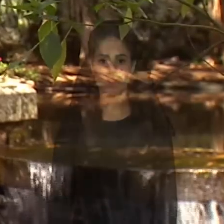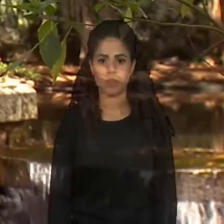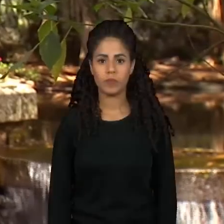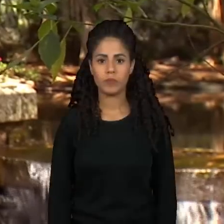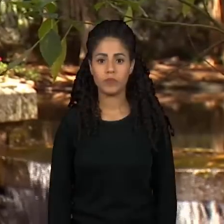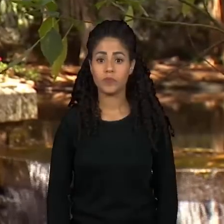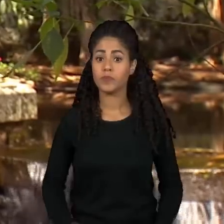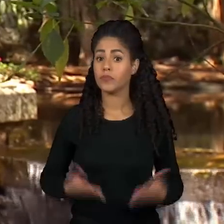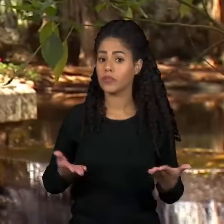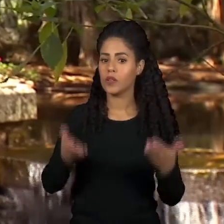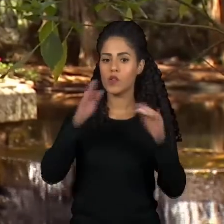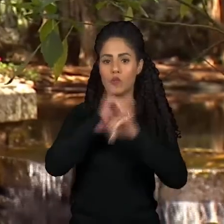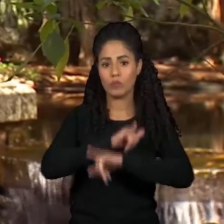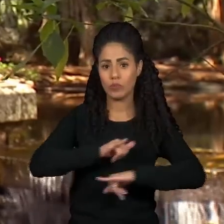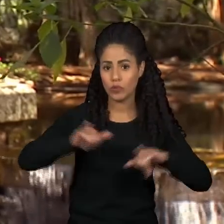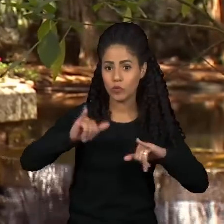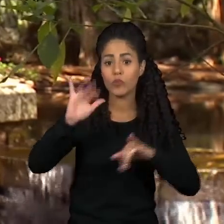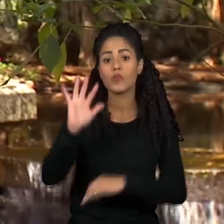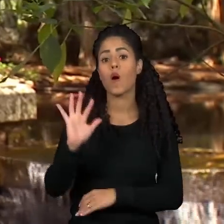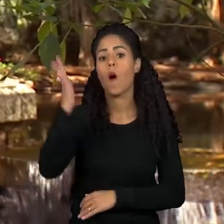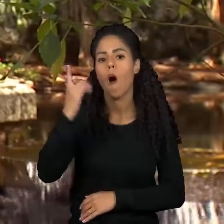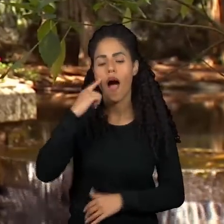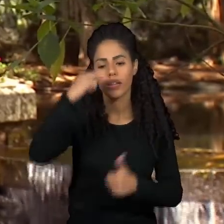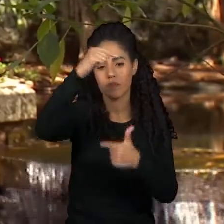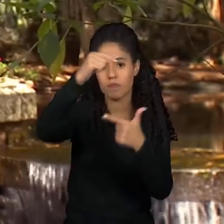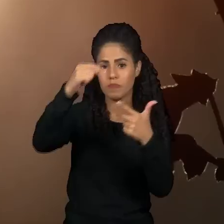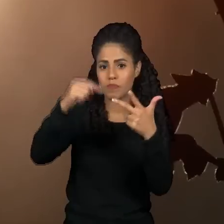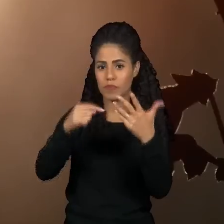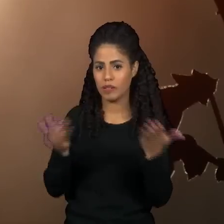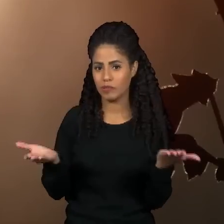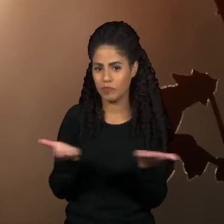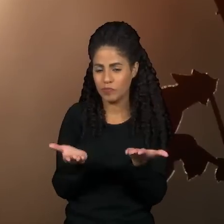Vamos agora às notícias socioambientais que tiveram destaque.